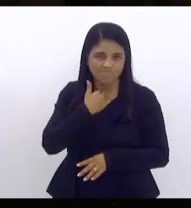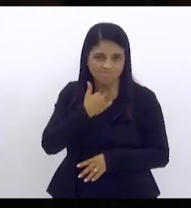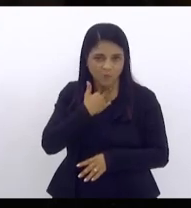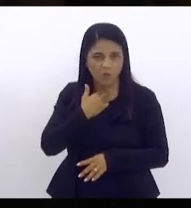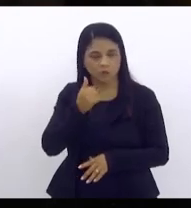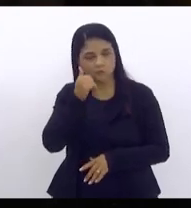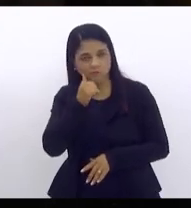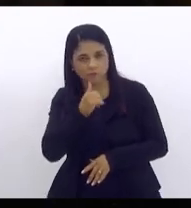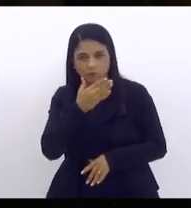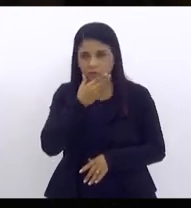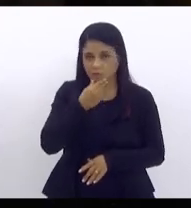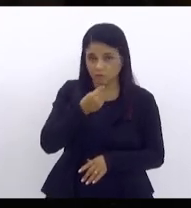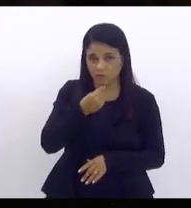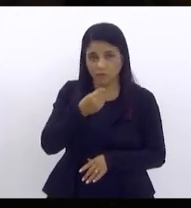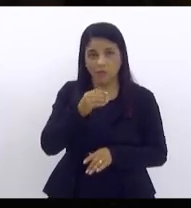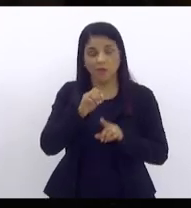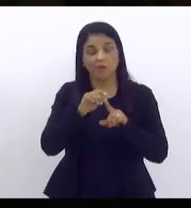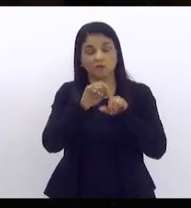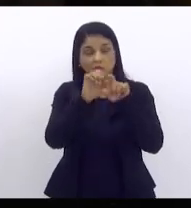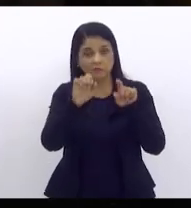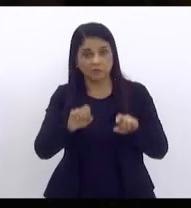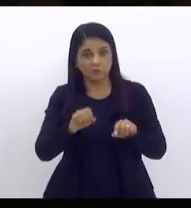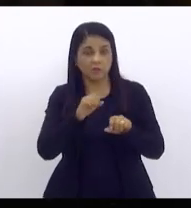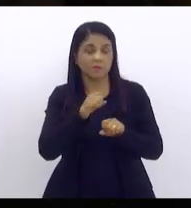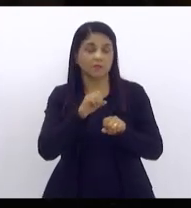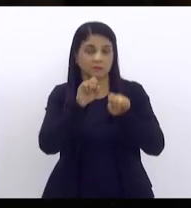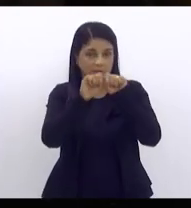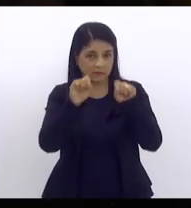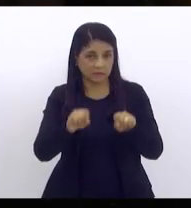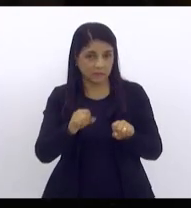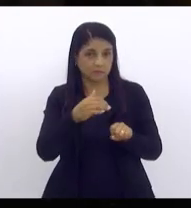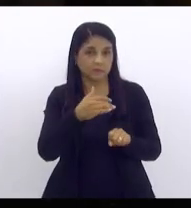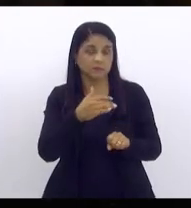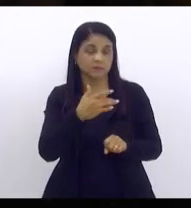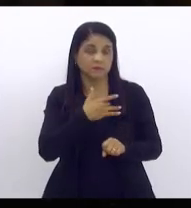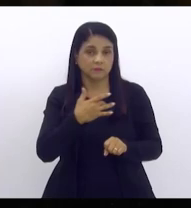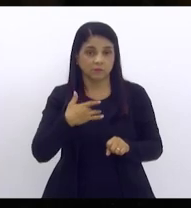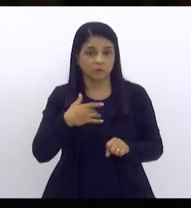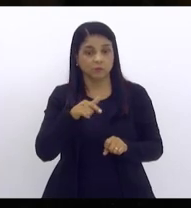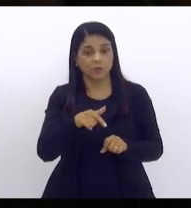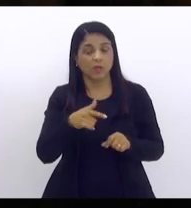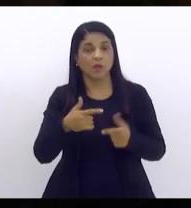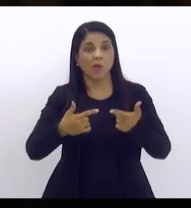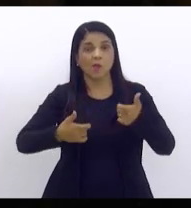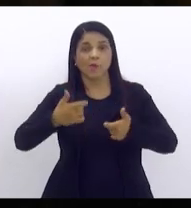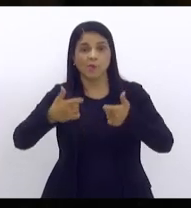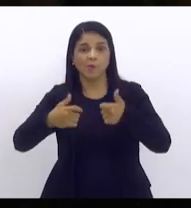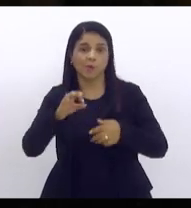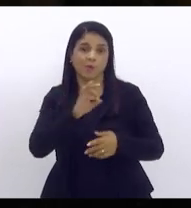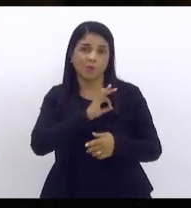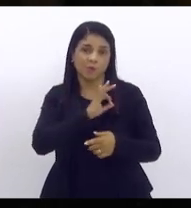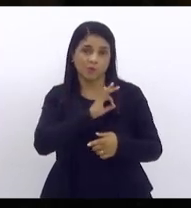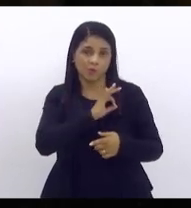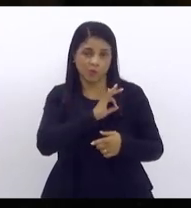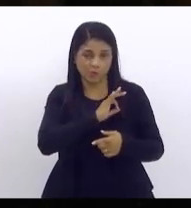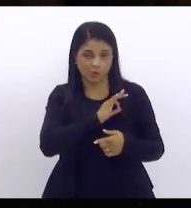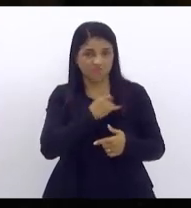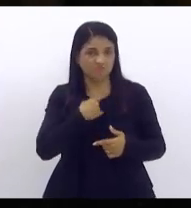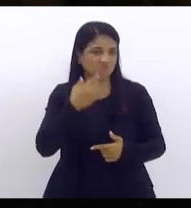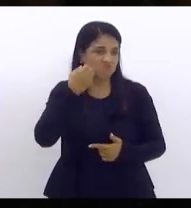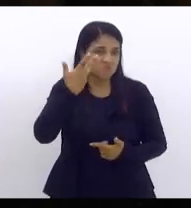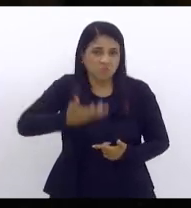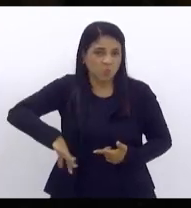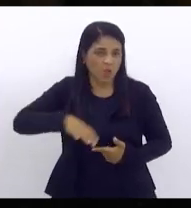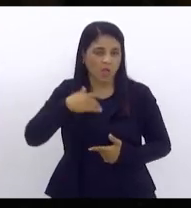sua filha no sistema de saúde diante de operações policiais que não querem, de fato, saber qual é